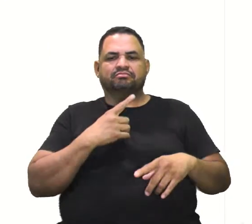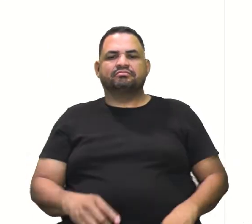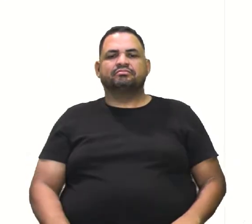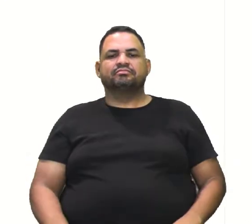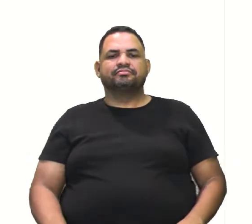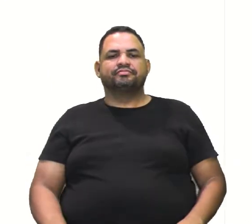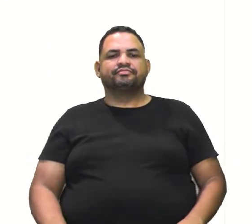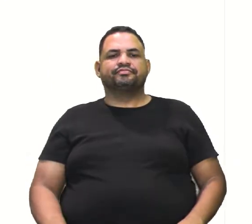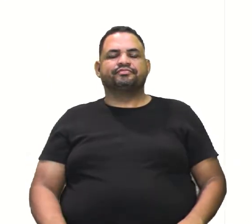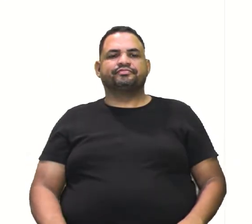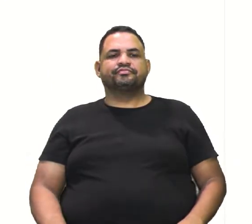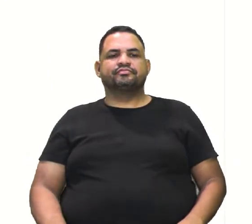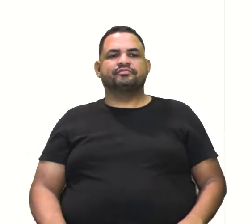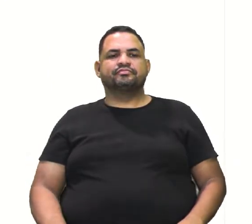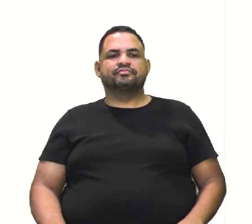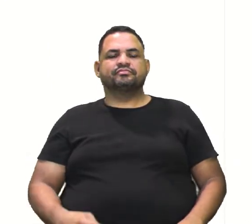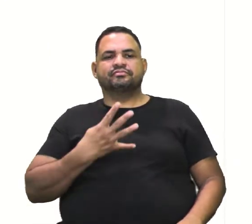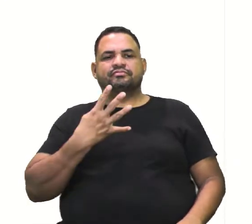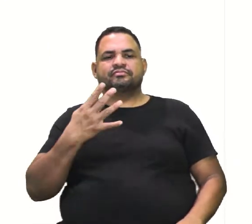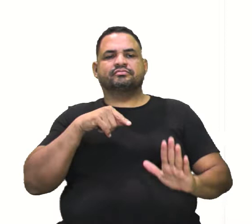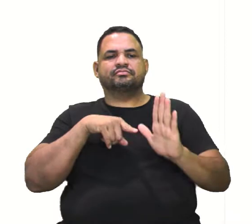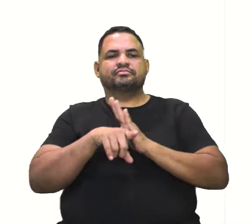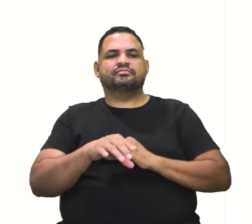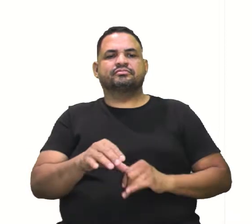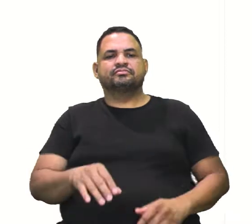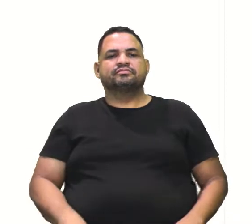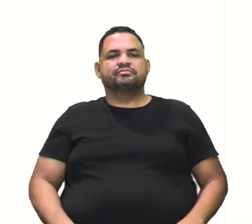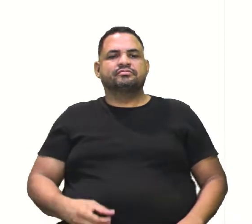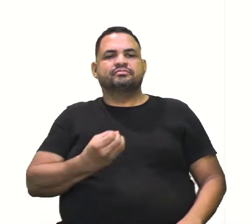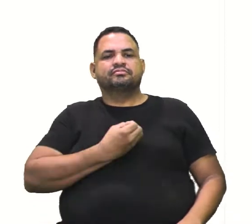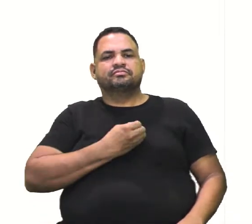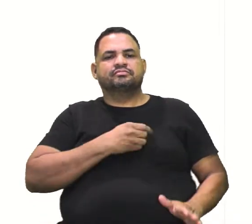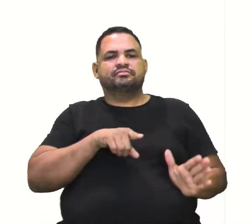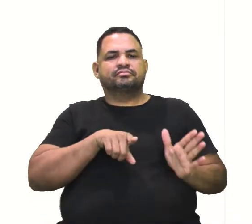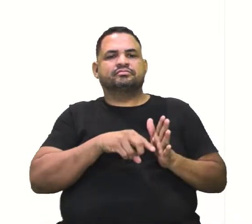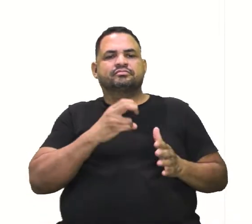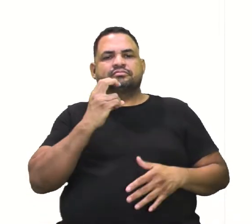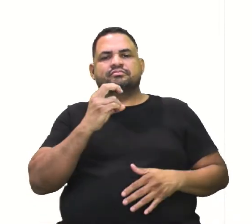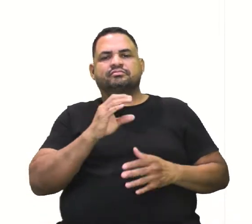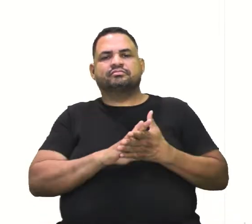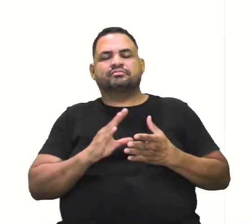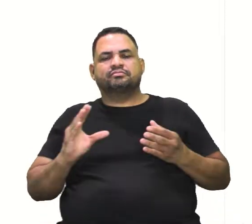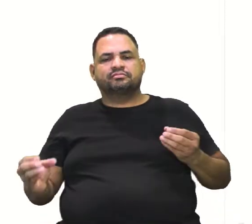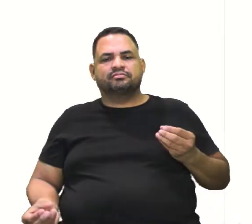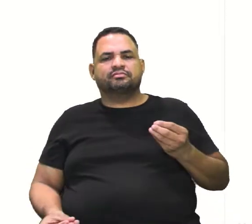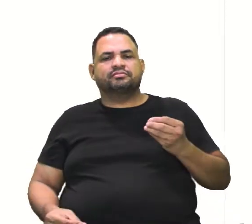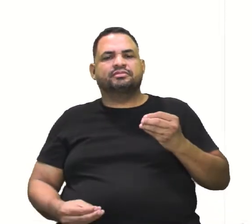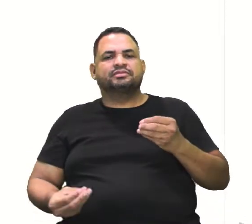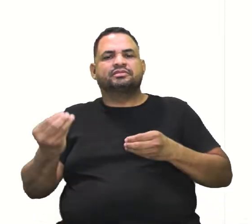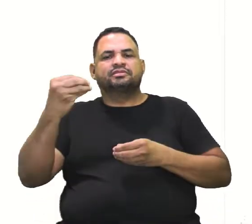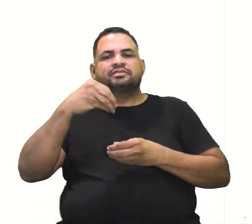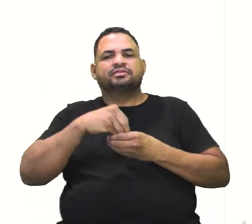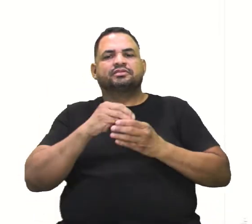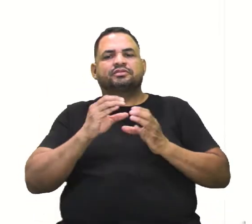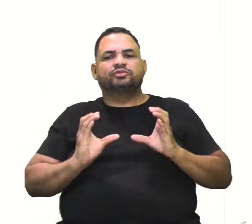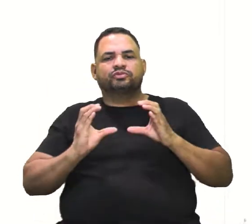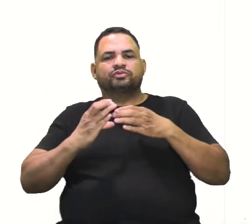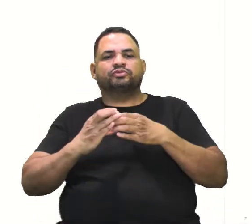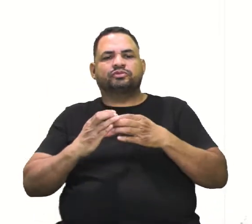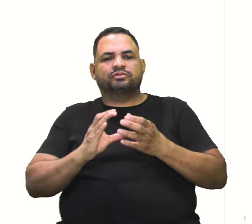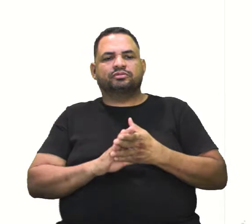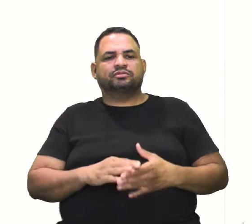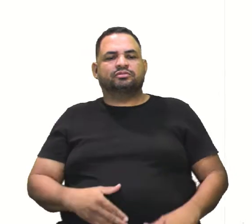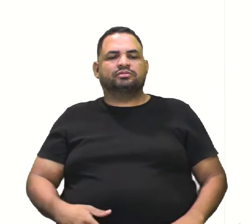beleza. Vamos ao quarta pergunta. O número menos 5 pertence ao conjunto